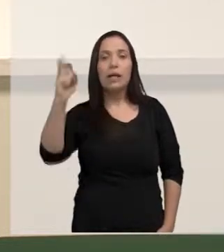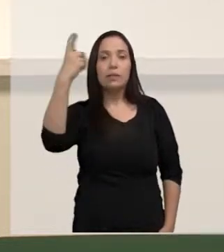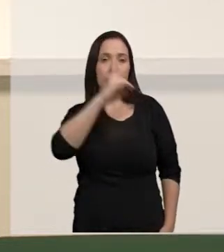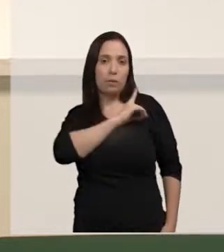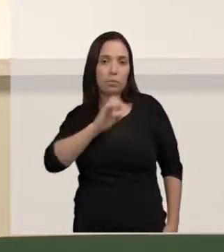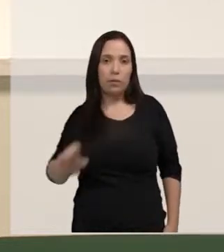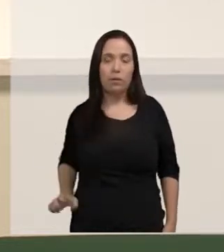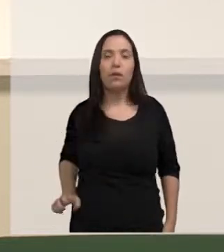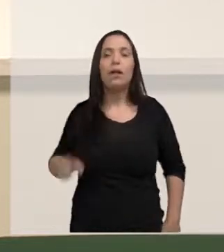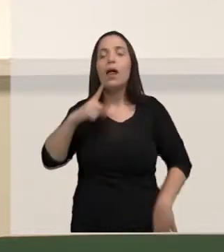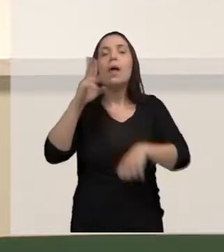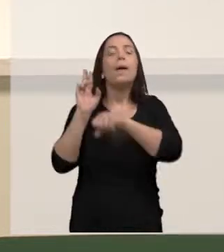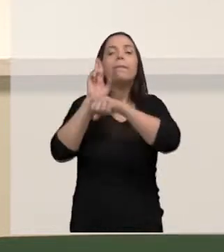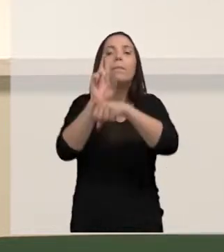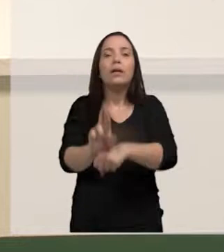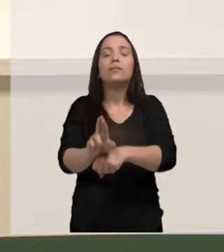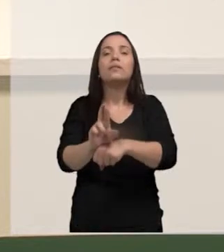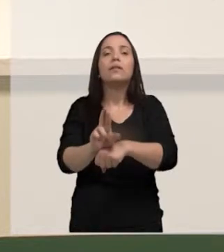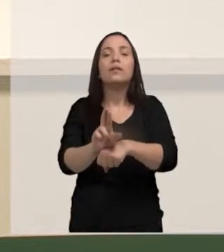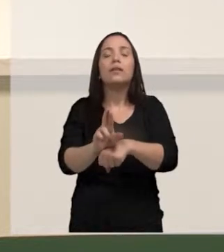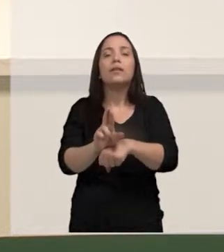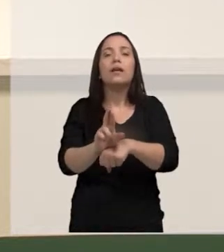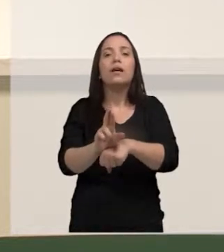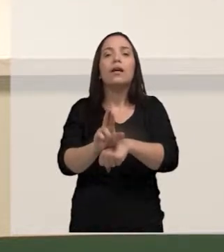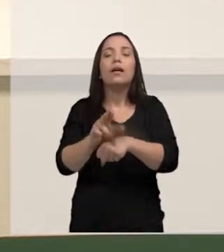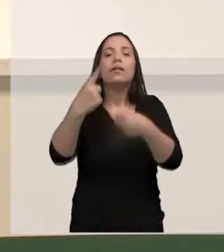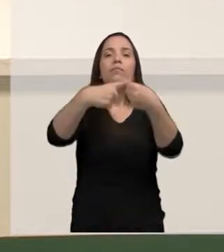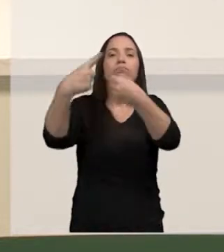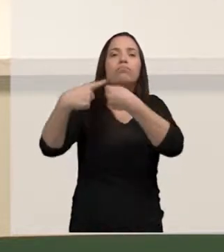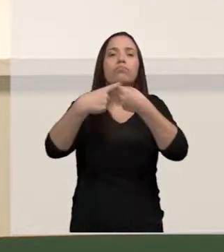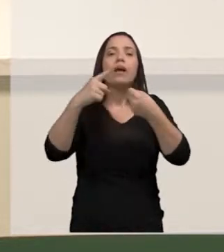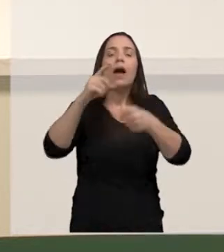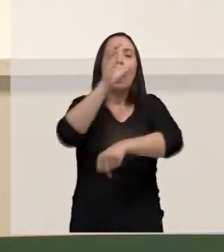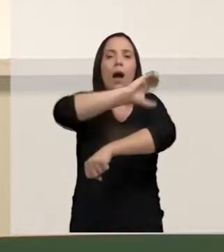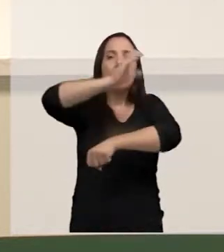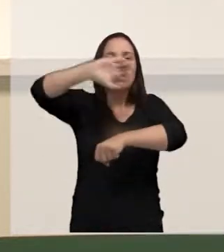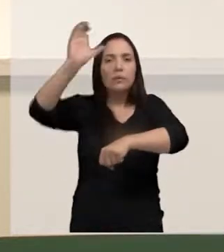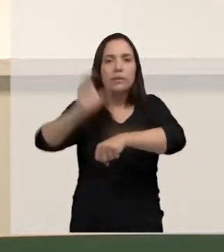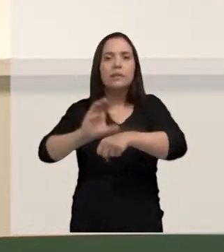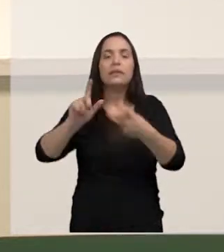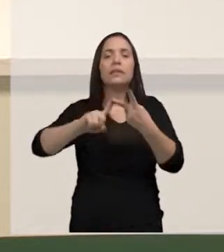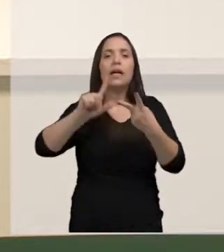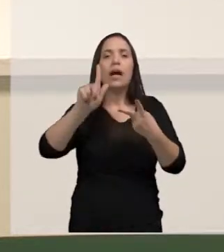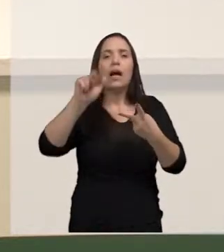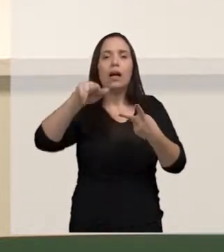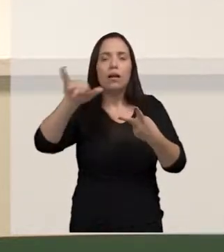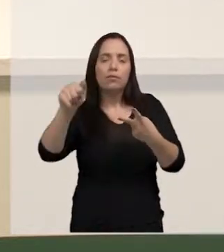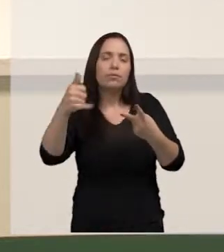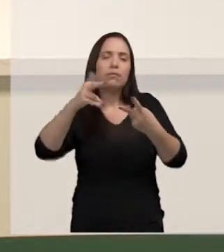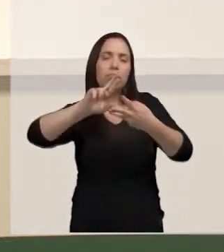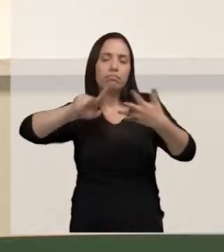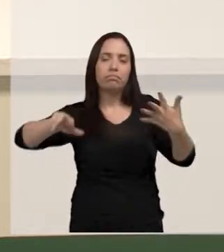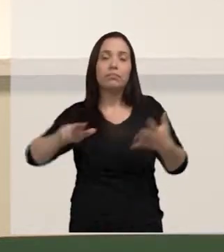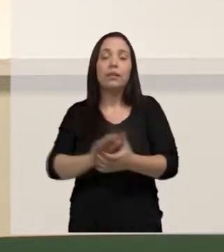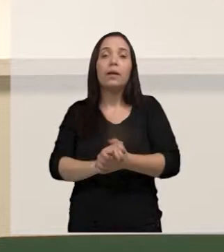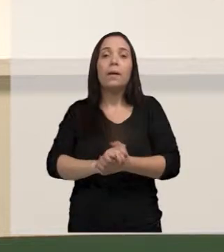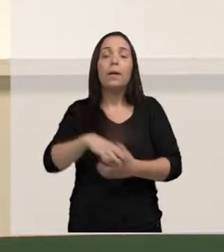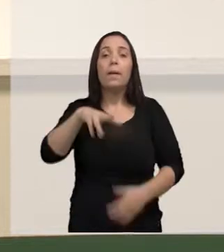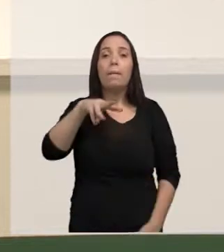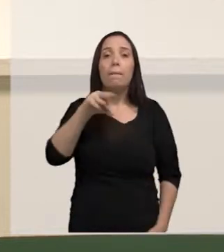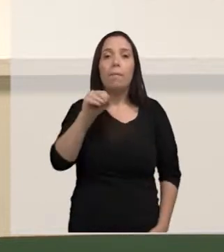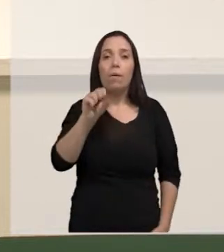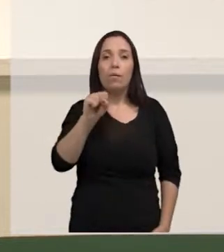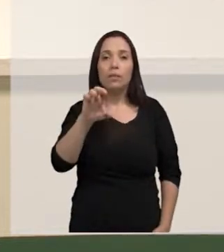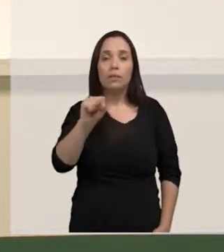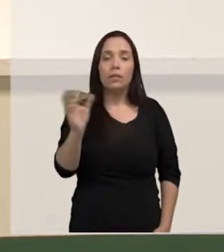aquela região ali de Granja, Camusim, muito forte aquela região. O Moses Rodrigo, para mim, é interessante